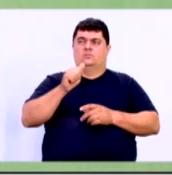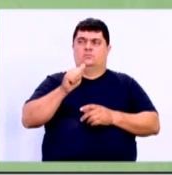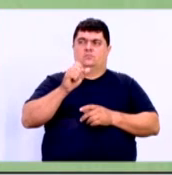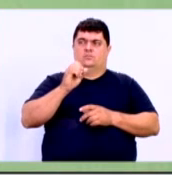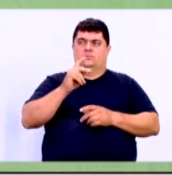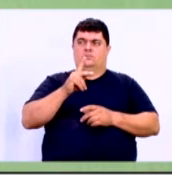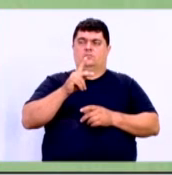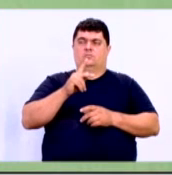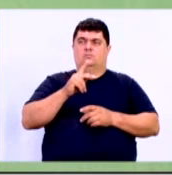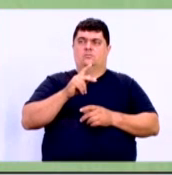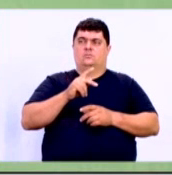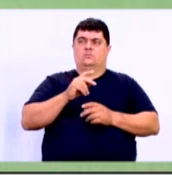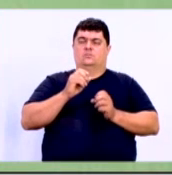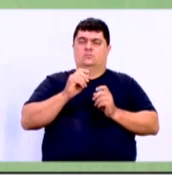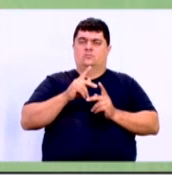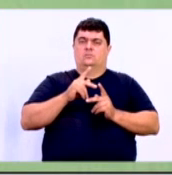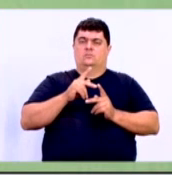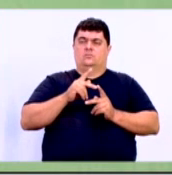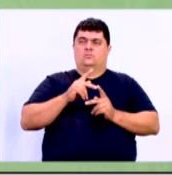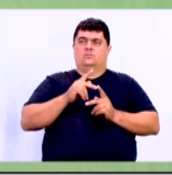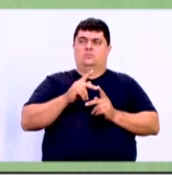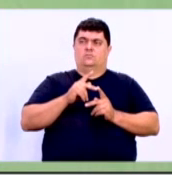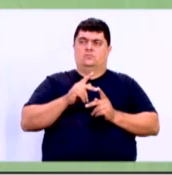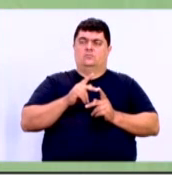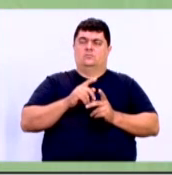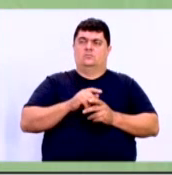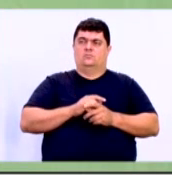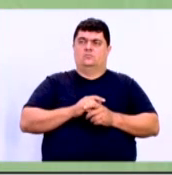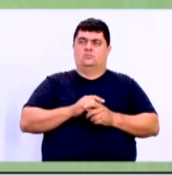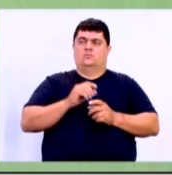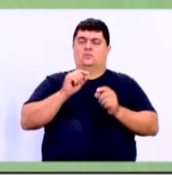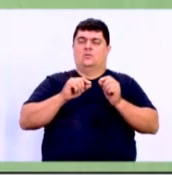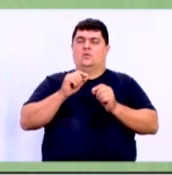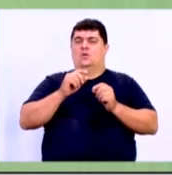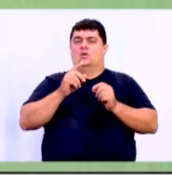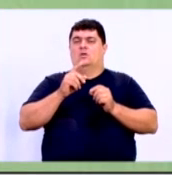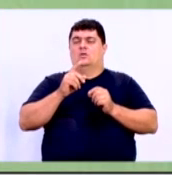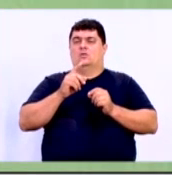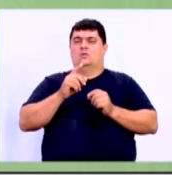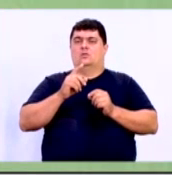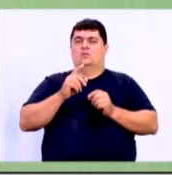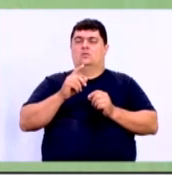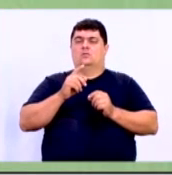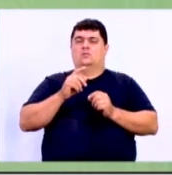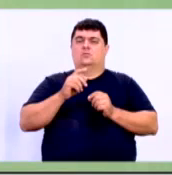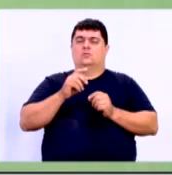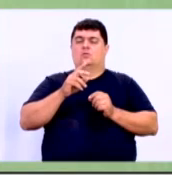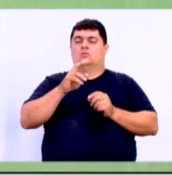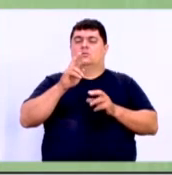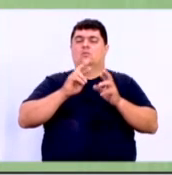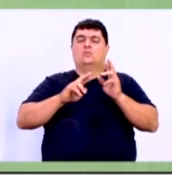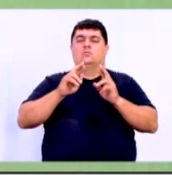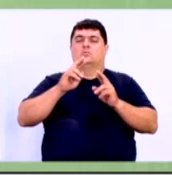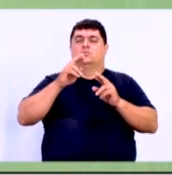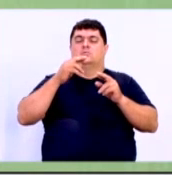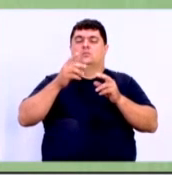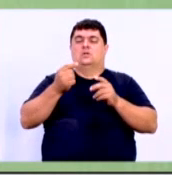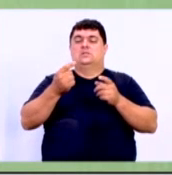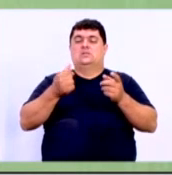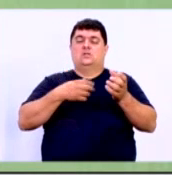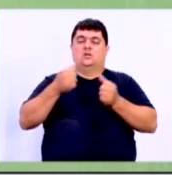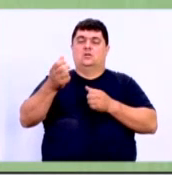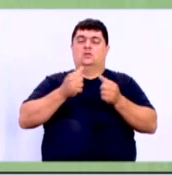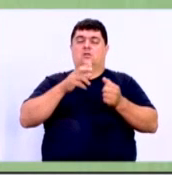Ok? Certo? Sem dúvida? Venda líquida. O que é a venda líquida? Ou receita líquida, ou receita.